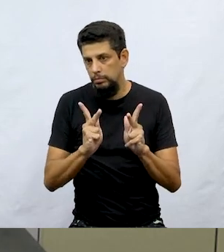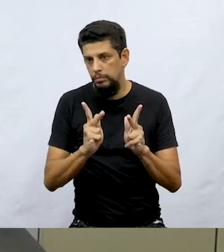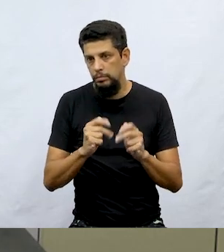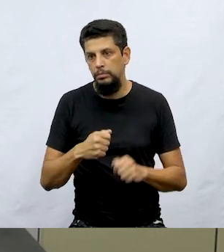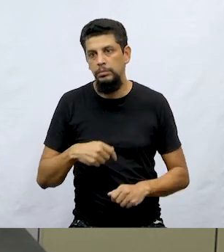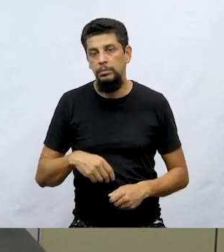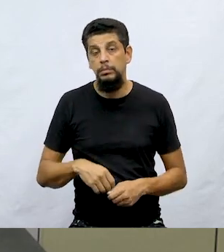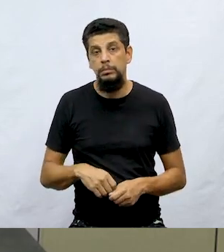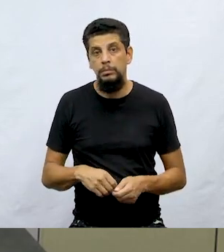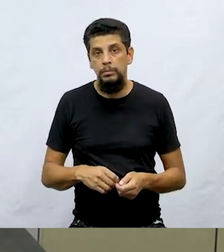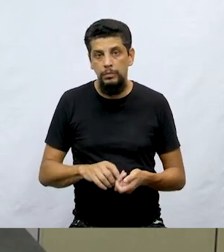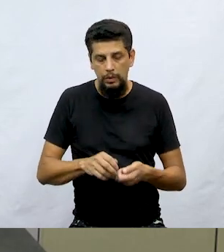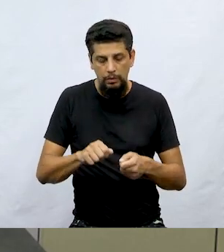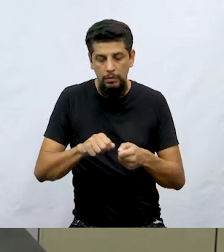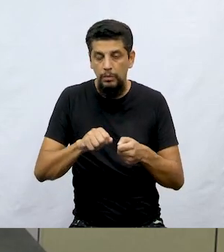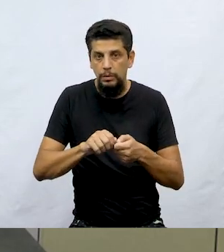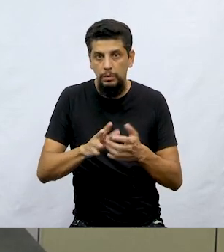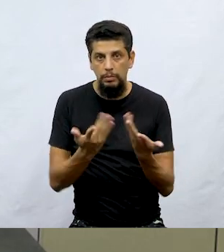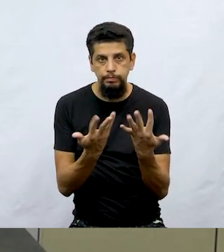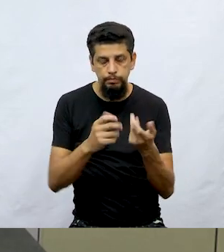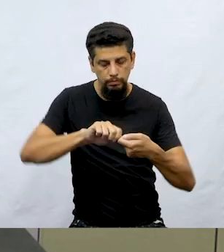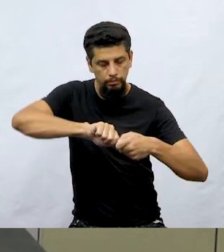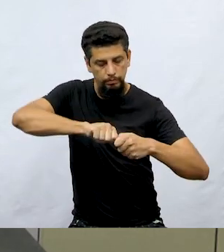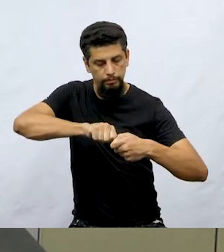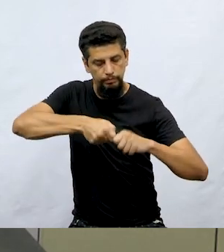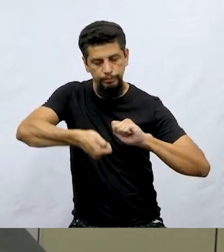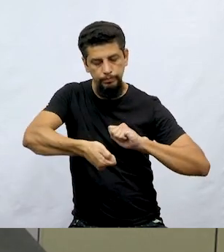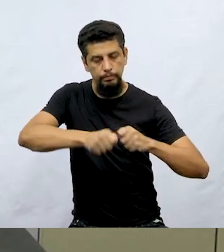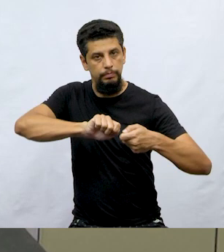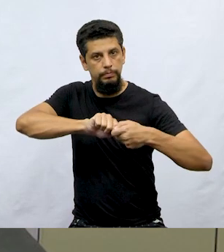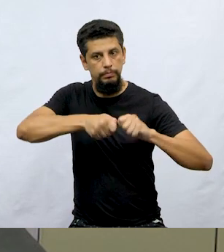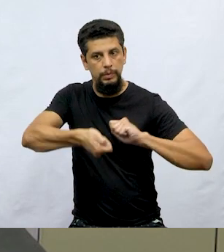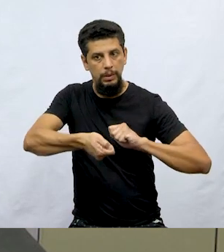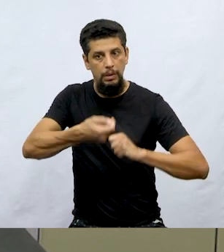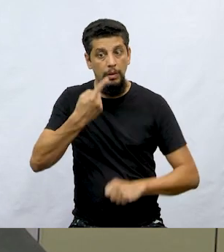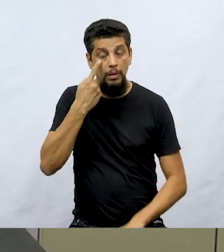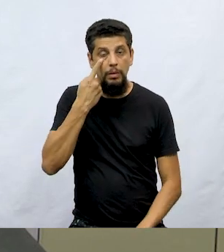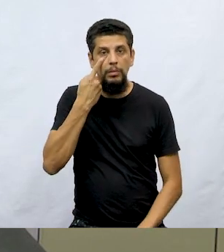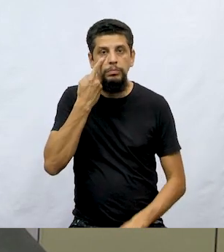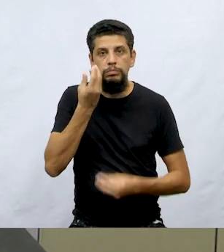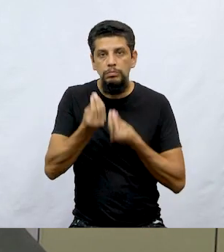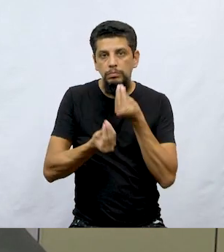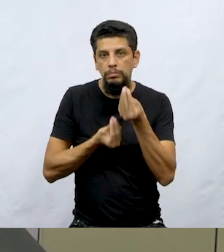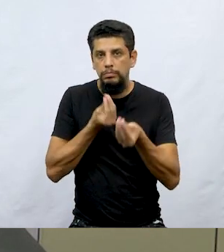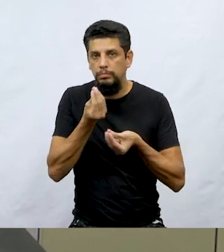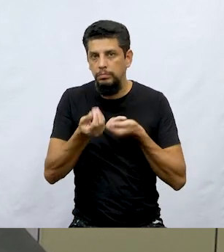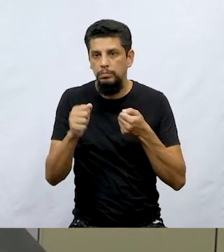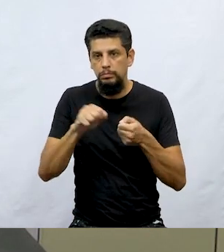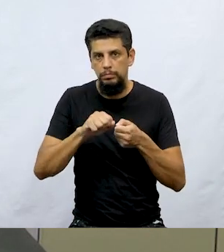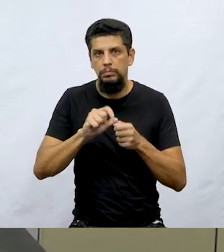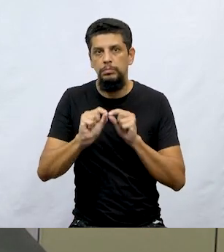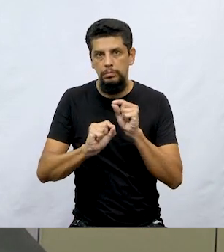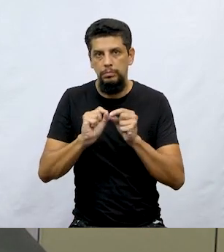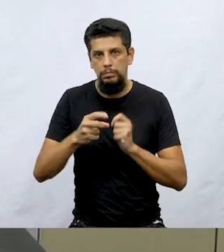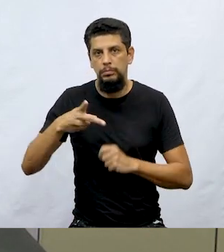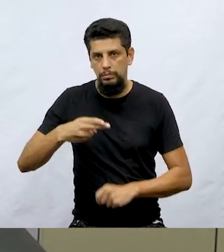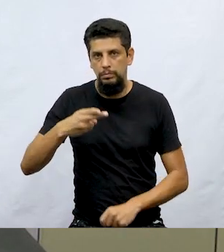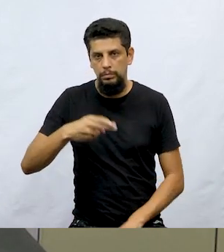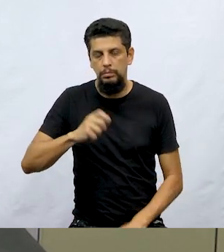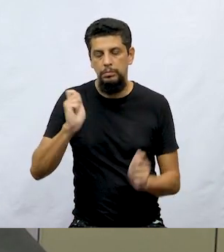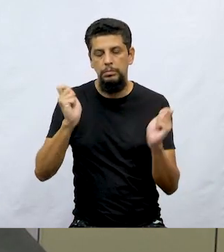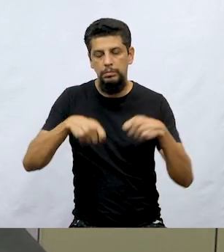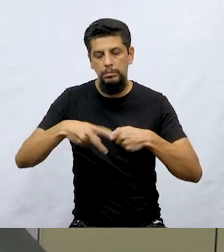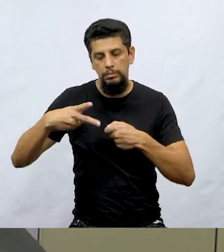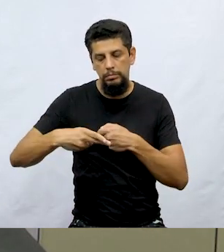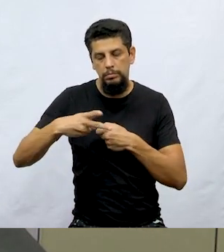Então, e eu vou cortar com a mão, tá? Então, olhem lá. Quem tem tesoura, corta com a